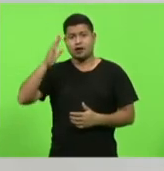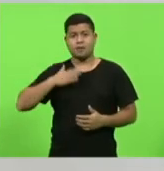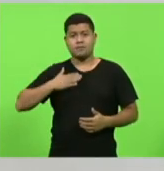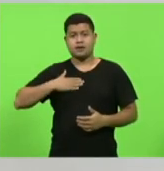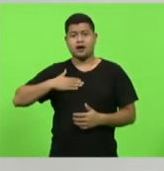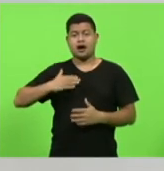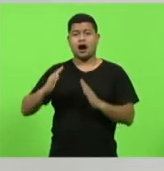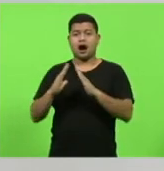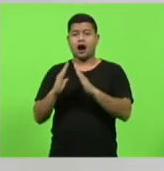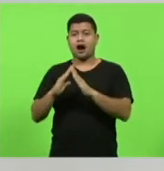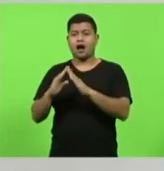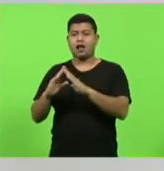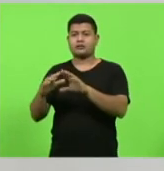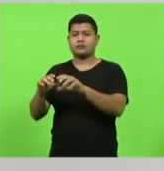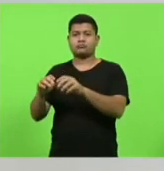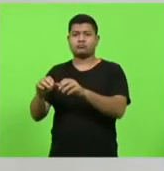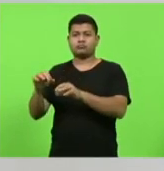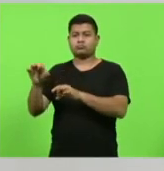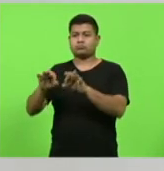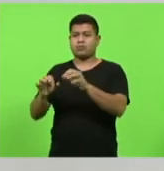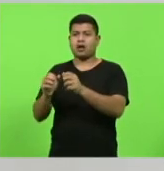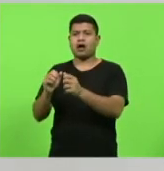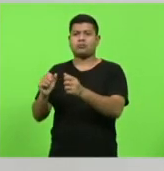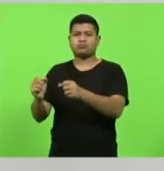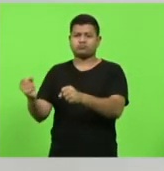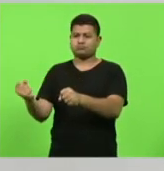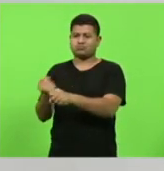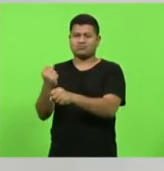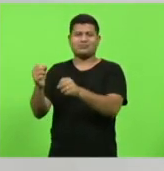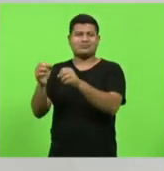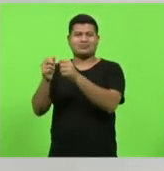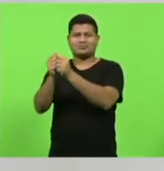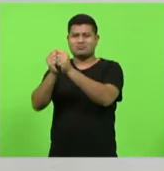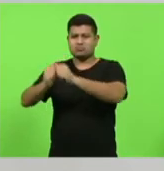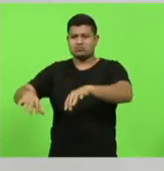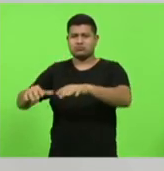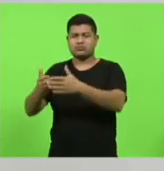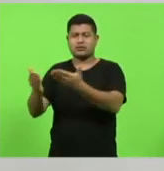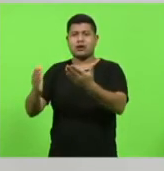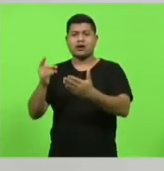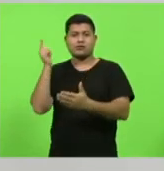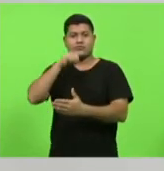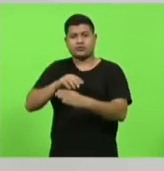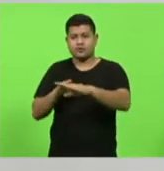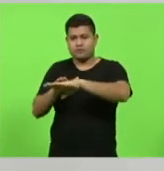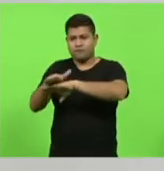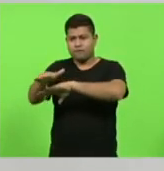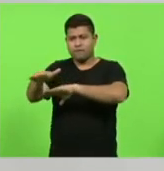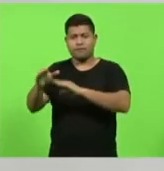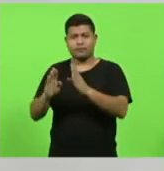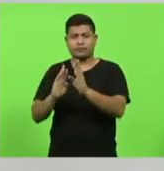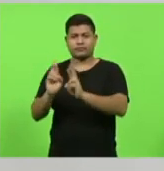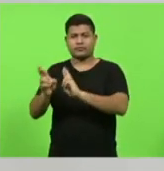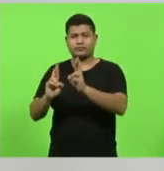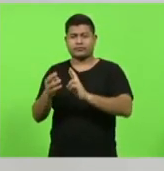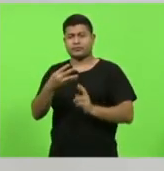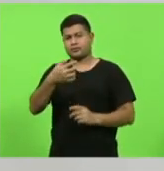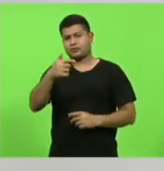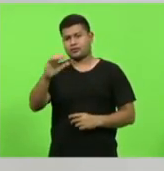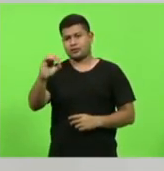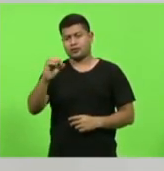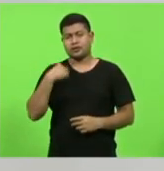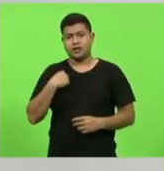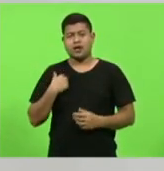foi demolida para passar a BR-470. Quando eu comecei a minha trajetória na vida pública, comecei como